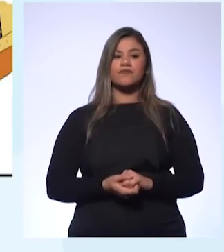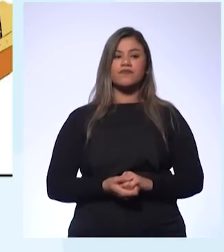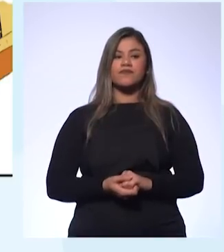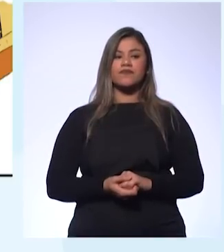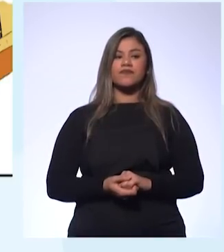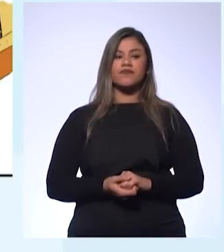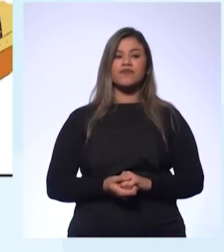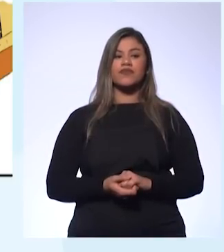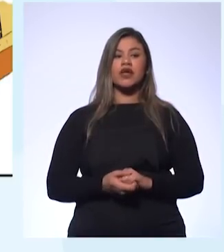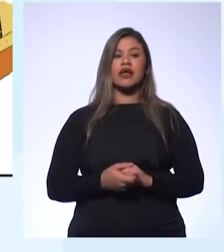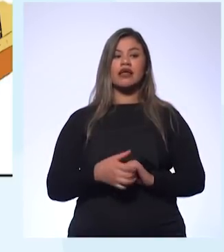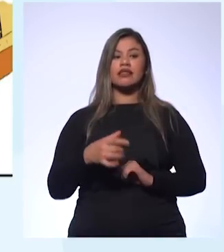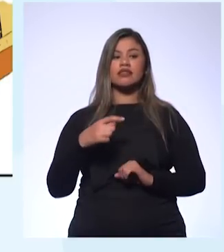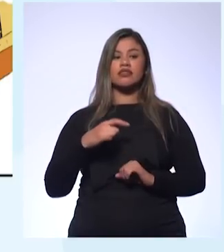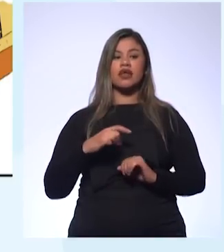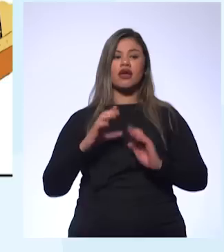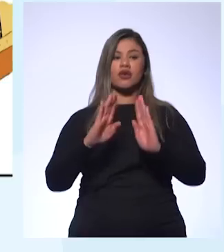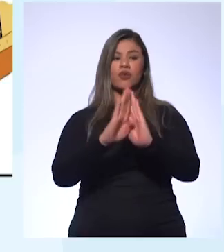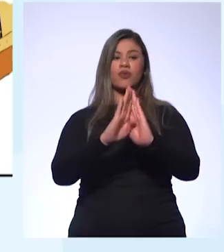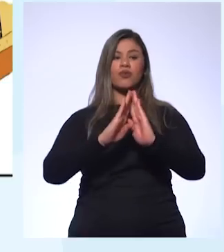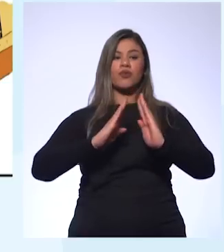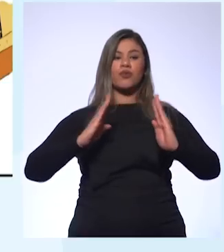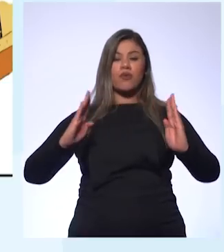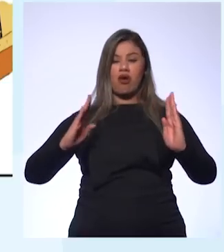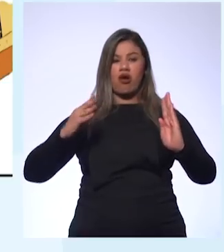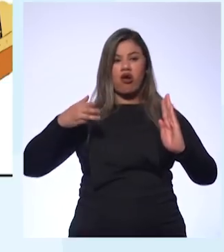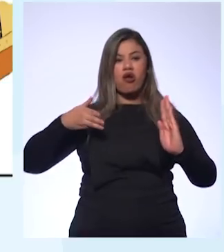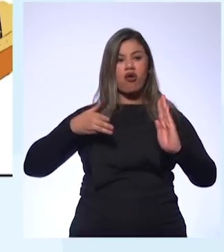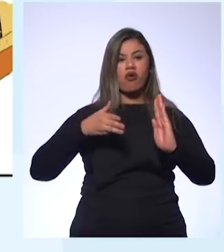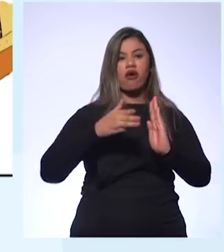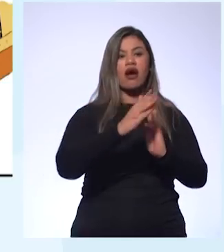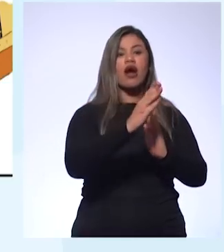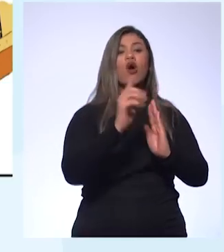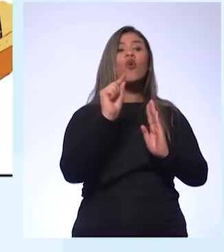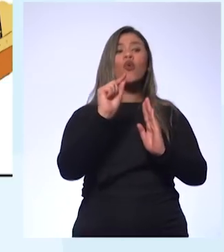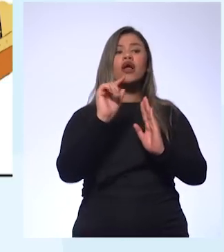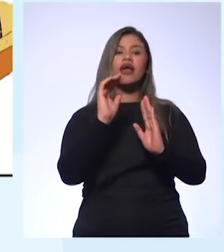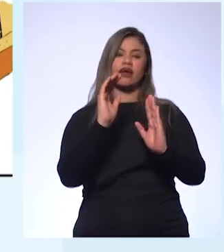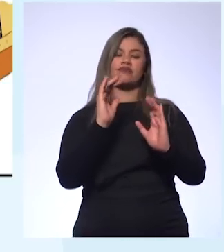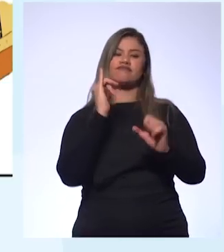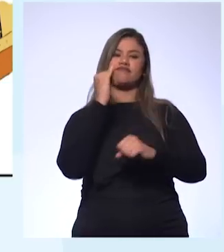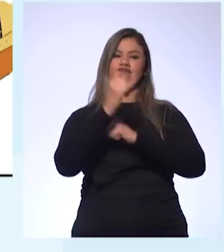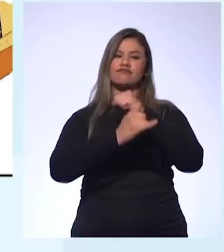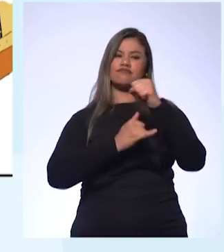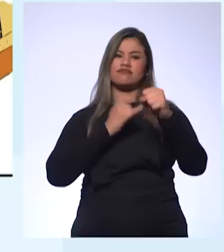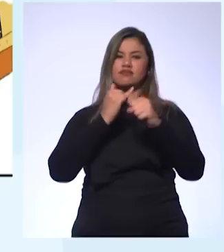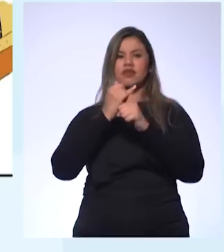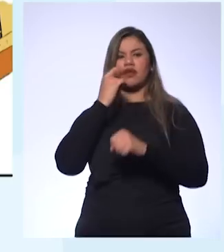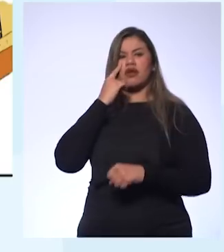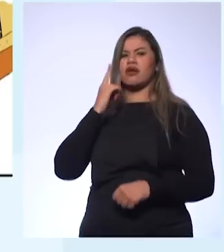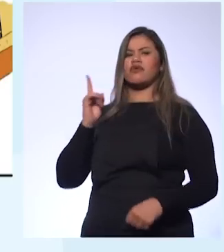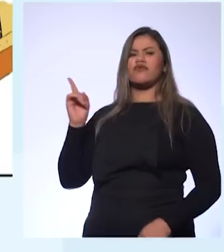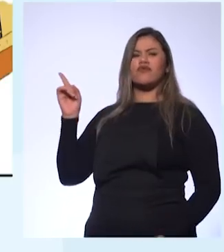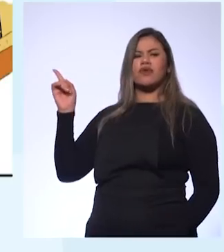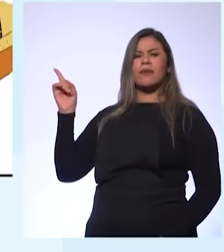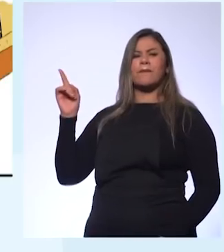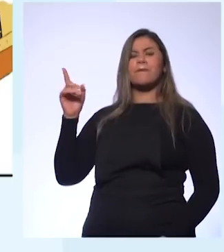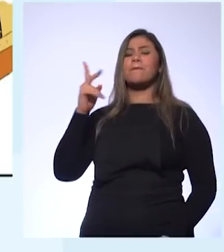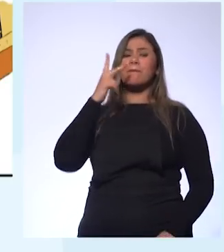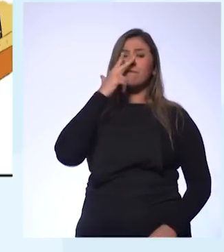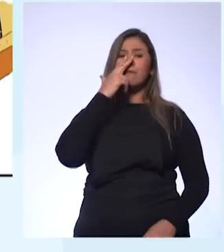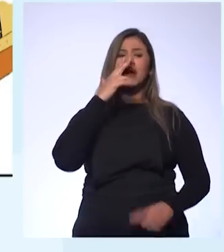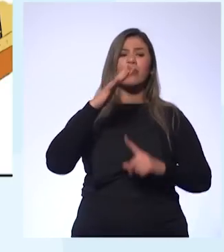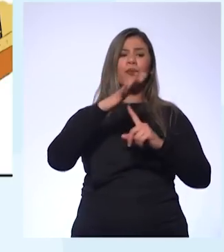o portal chamado internet. E a gente tem ali, parece um parque de diversões. É uma coisa